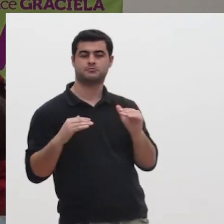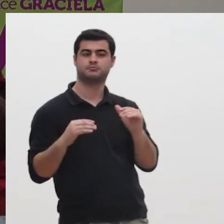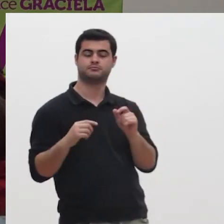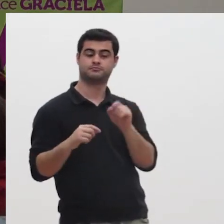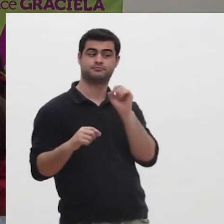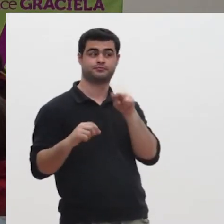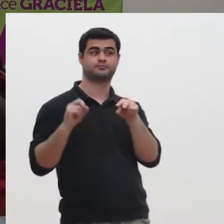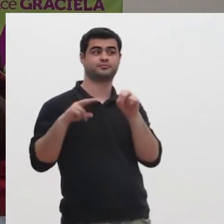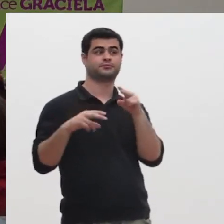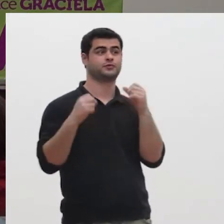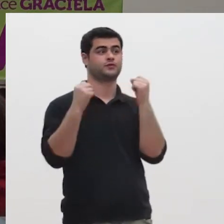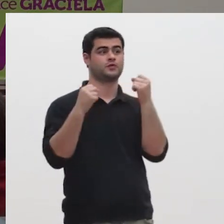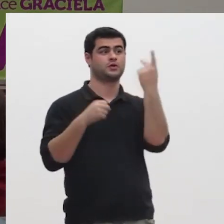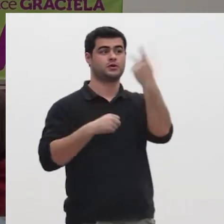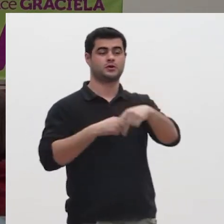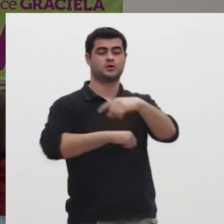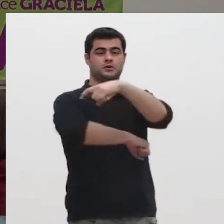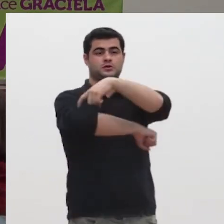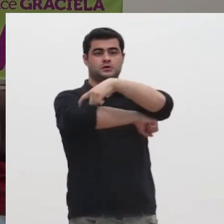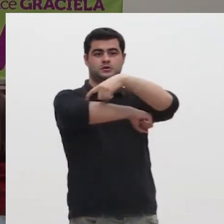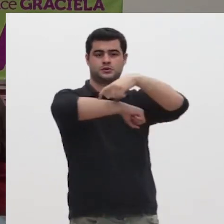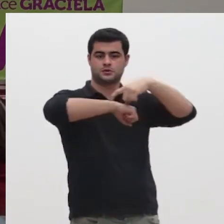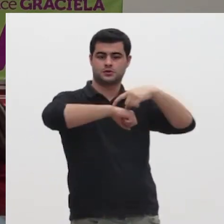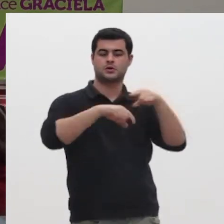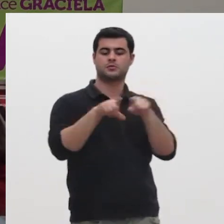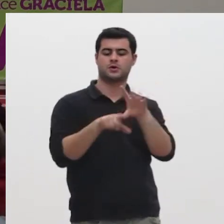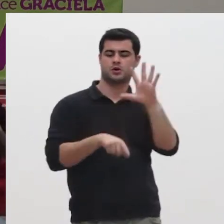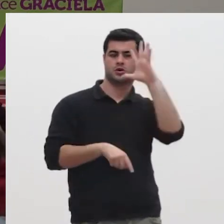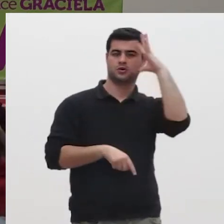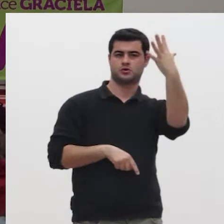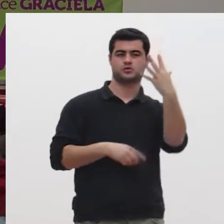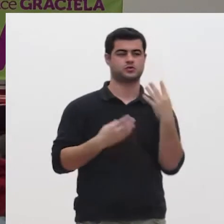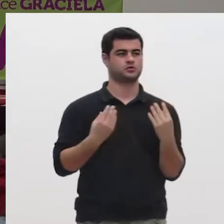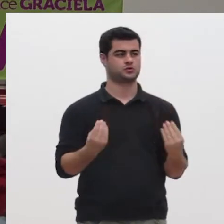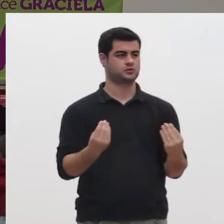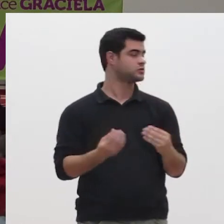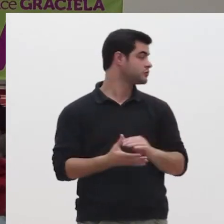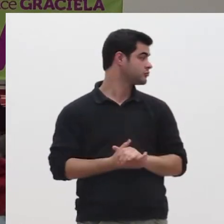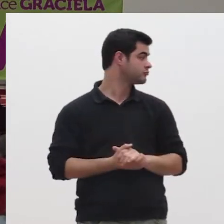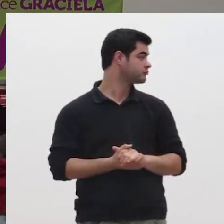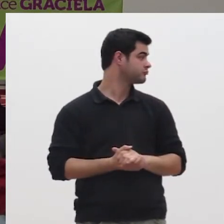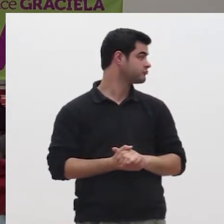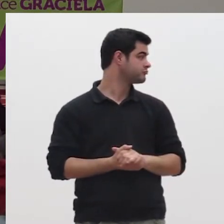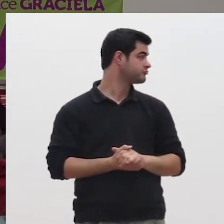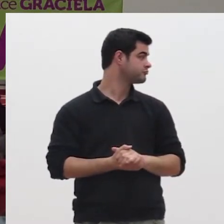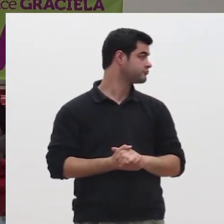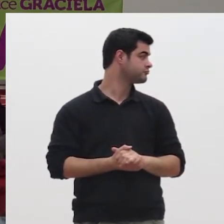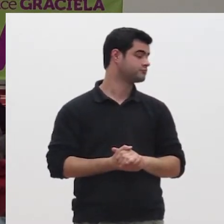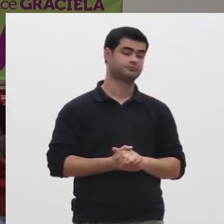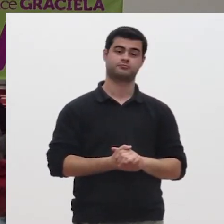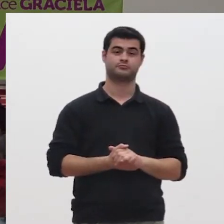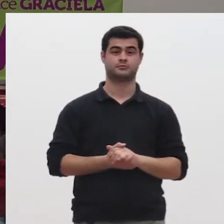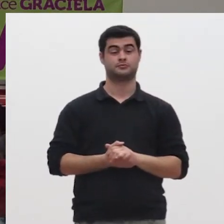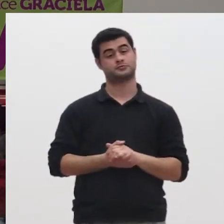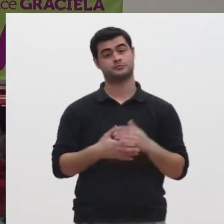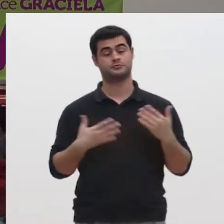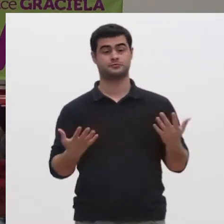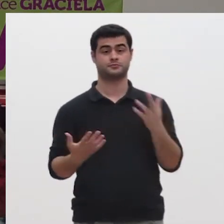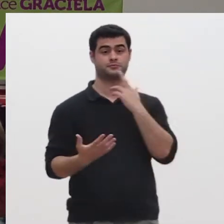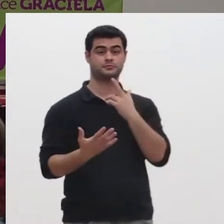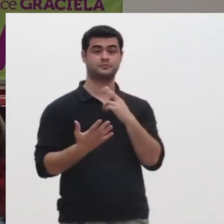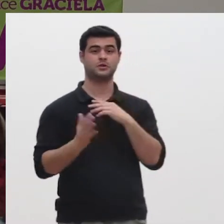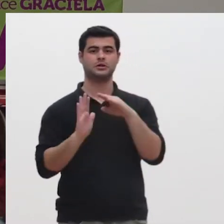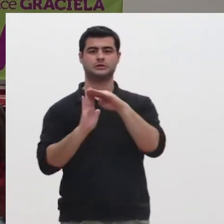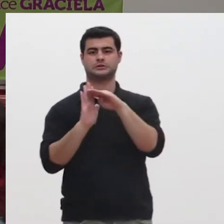do setor de agrárias e como resolvê-los? Bom, temos que fazer uma lista aí, começando pelo